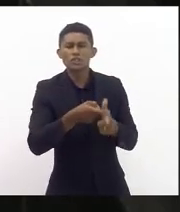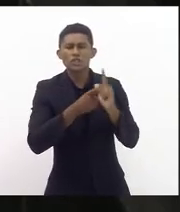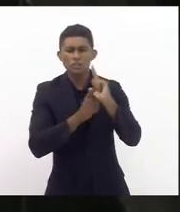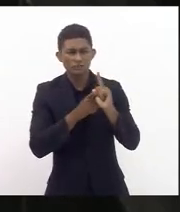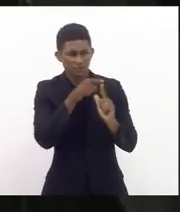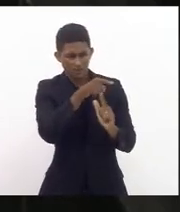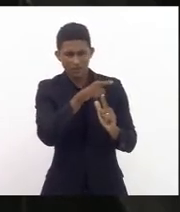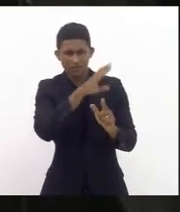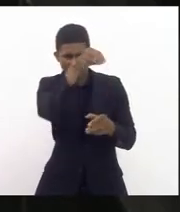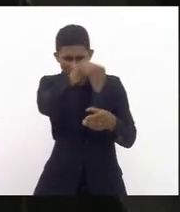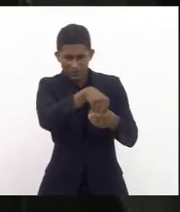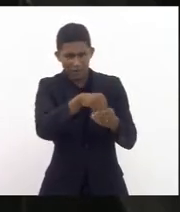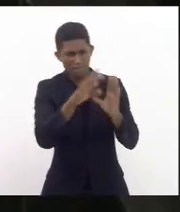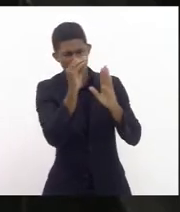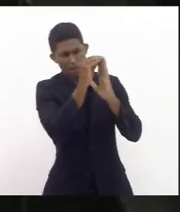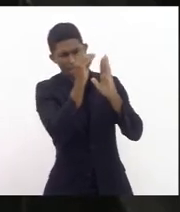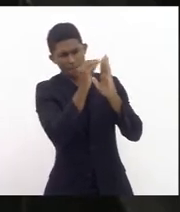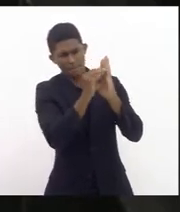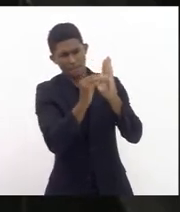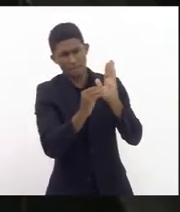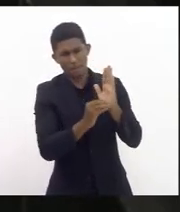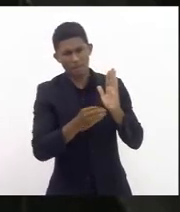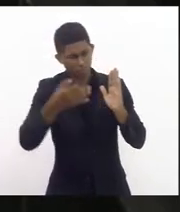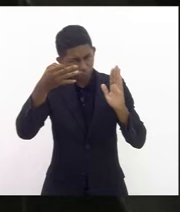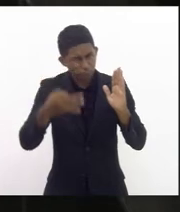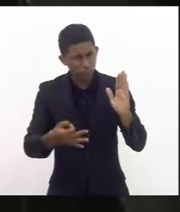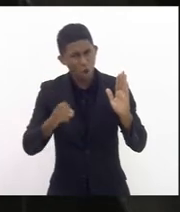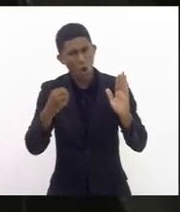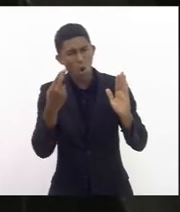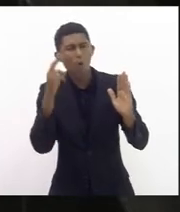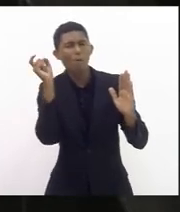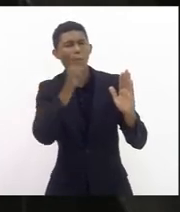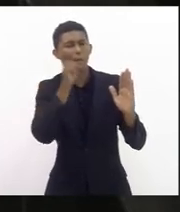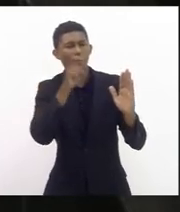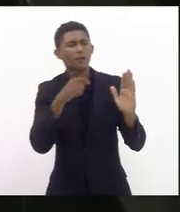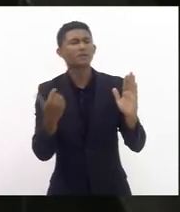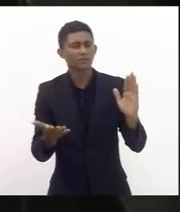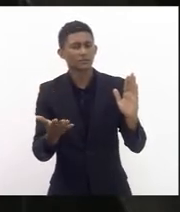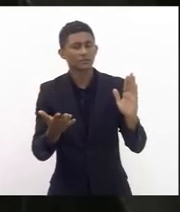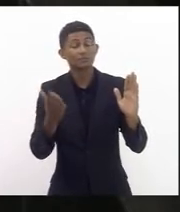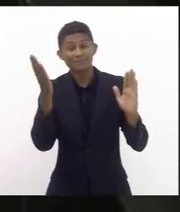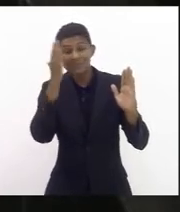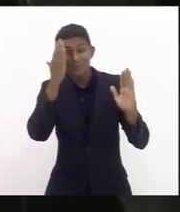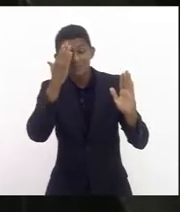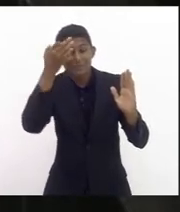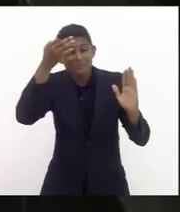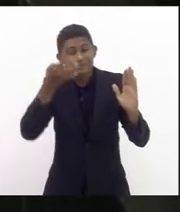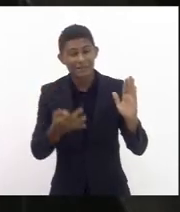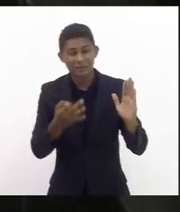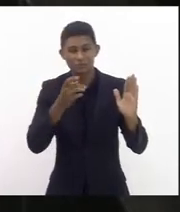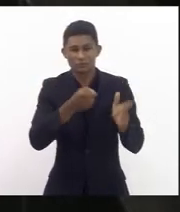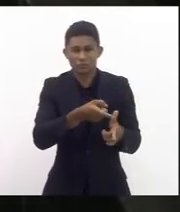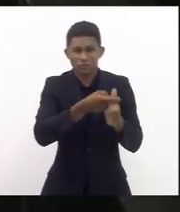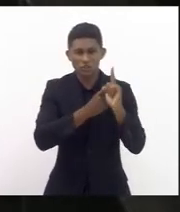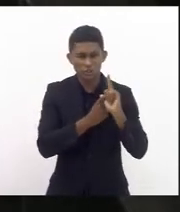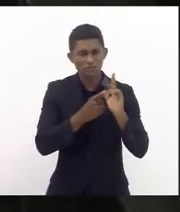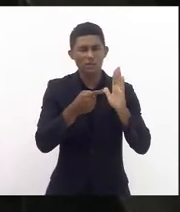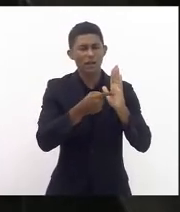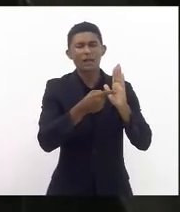tem todos os componentes concretos ou fictícios, como já se disse aqui, saber qual é o perfil dessa dívida, qual é o